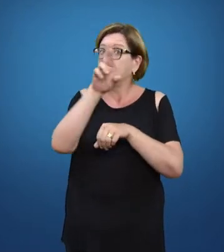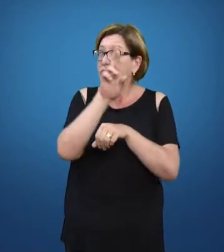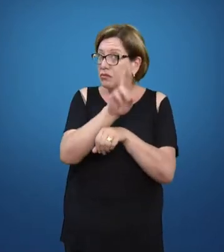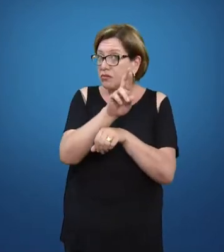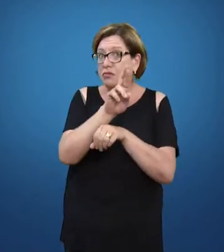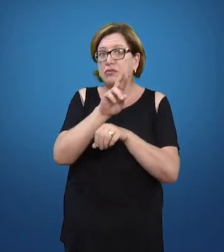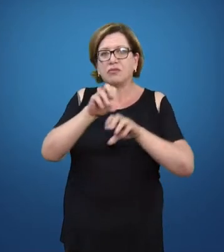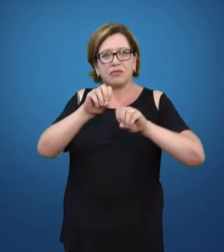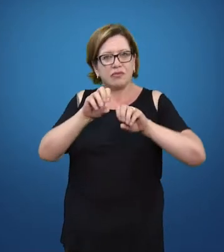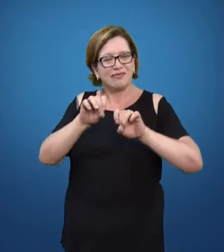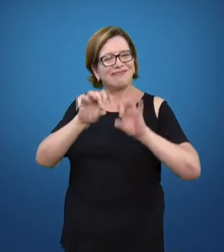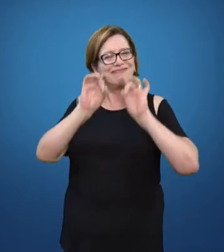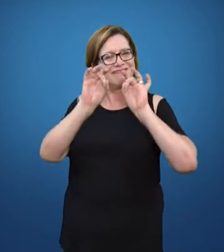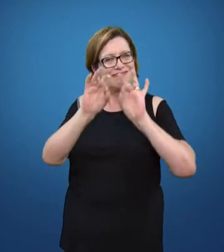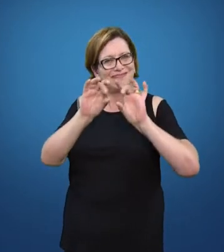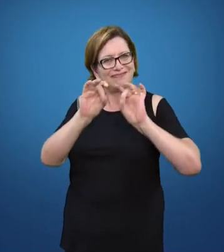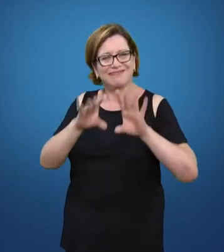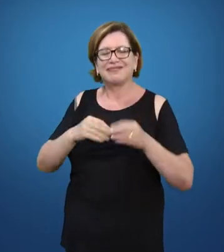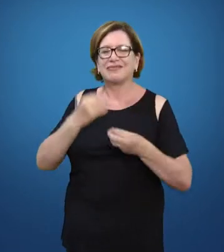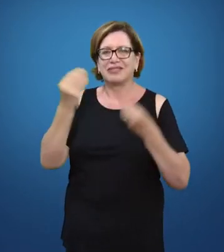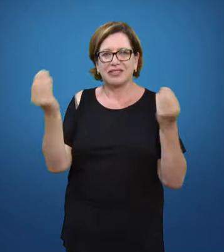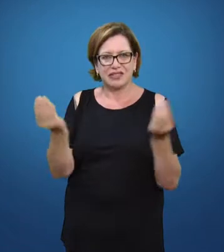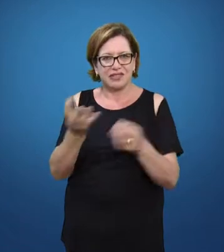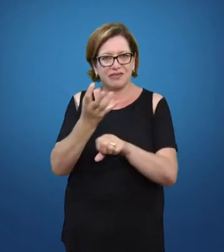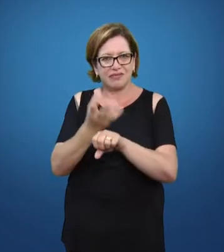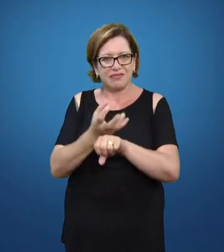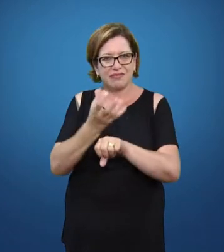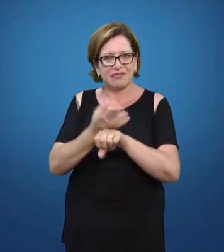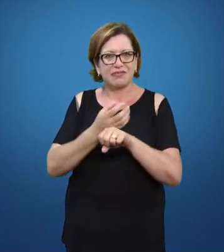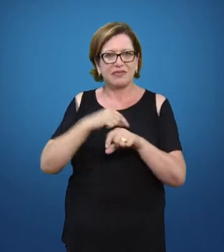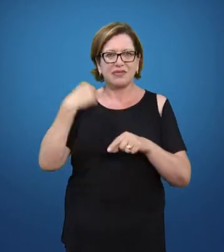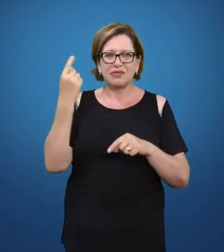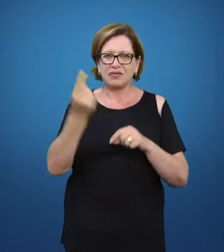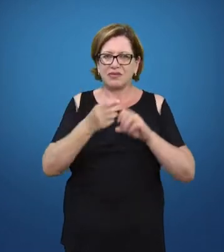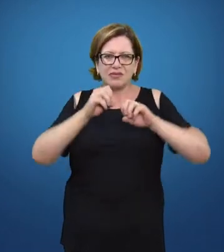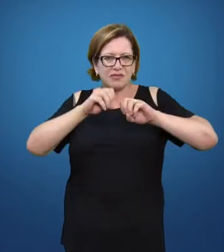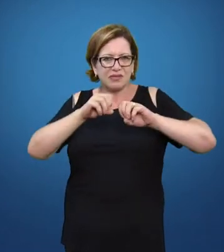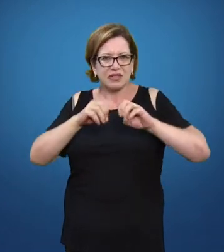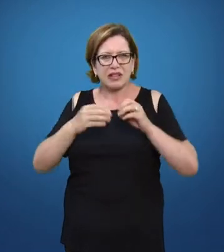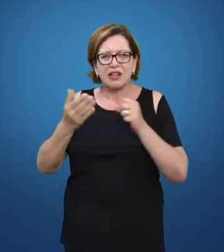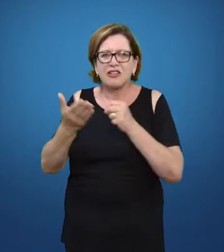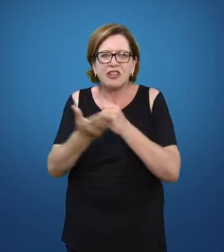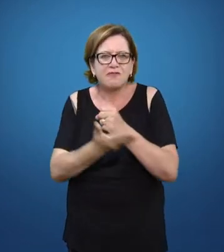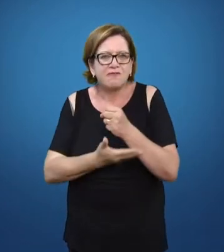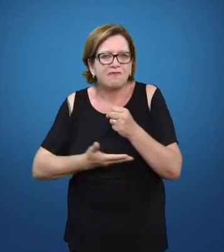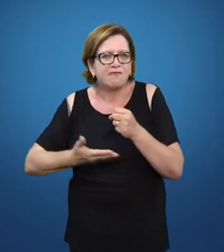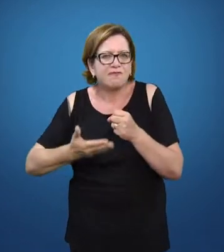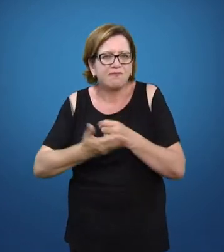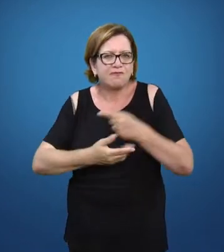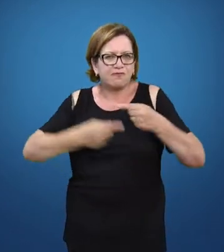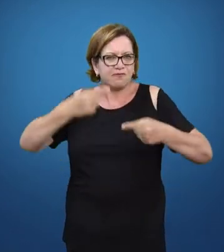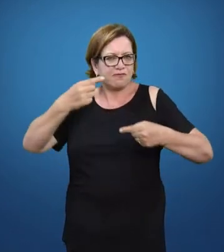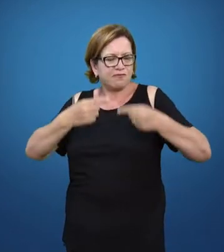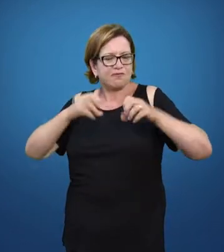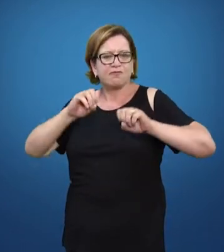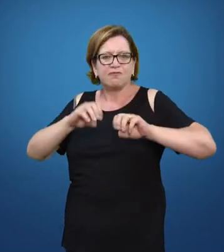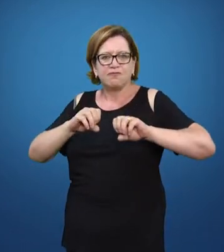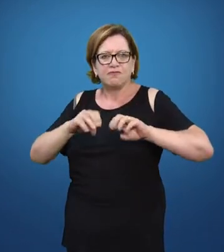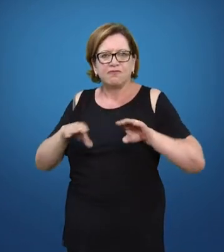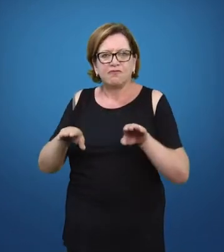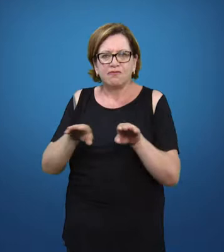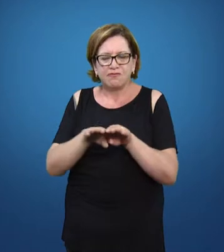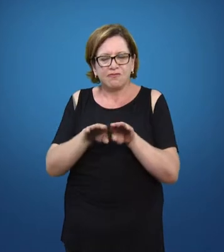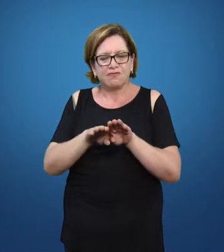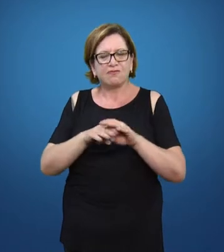especial na disciplina nós iremos trabalhar os fundamentos das políticas educacionais